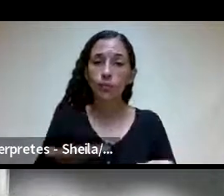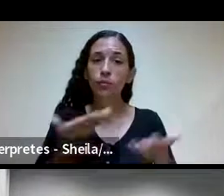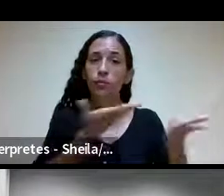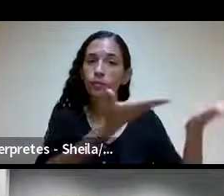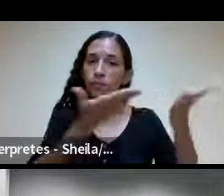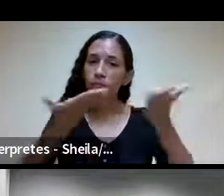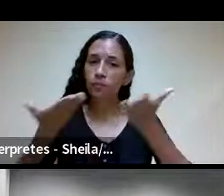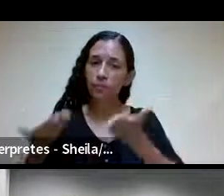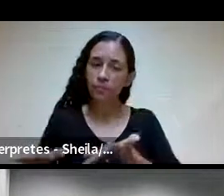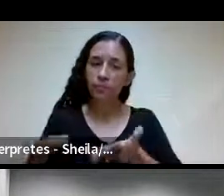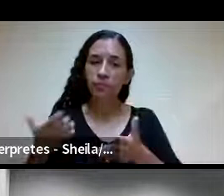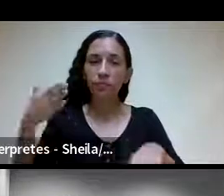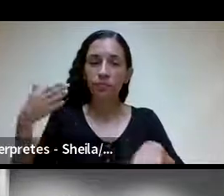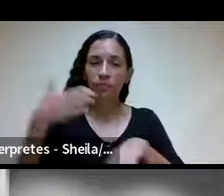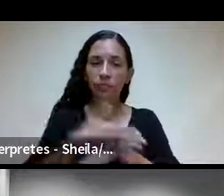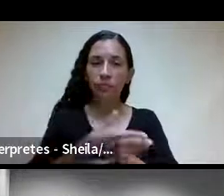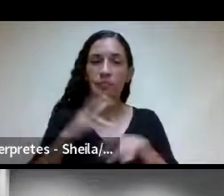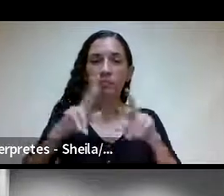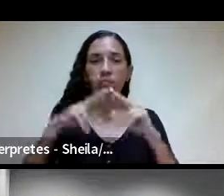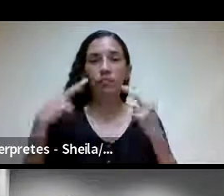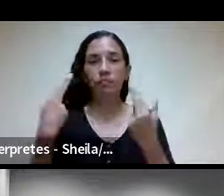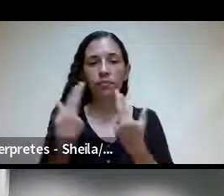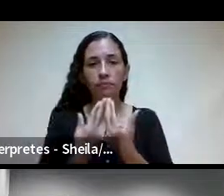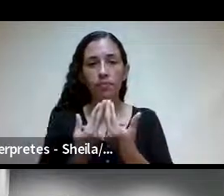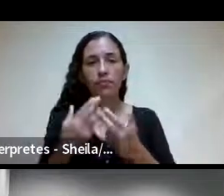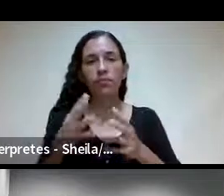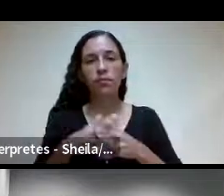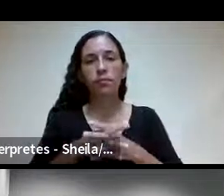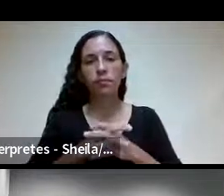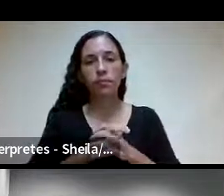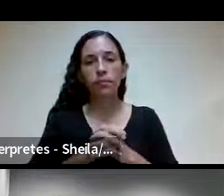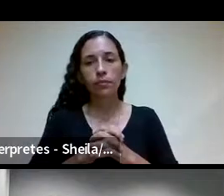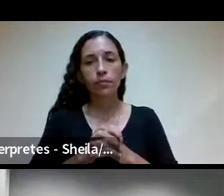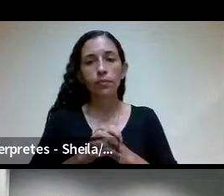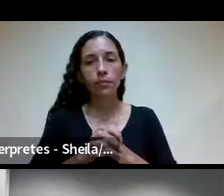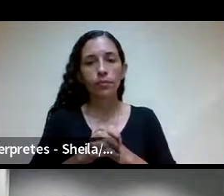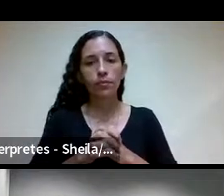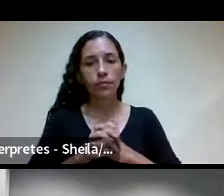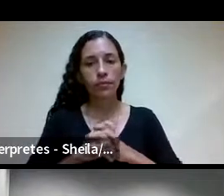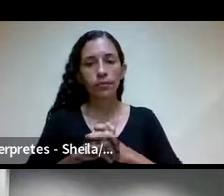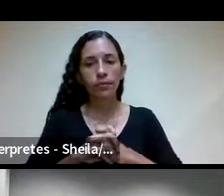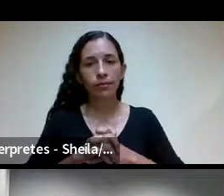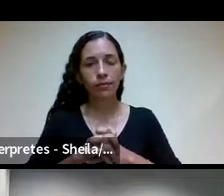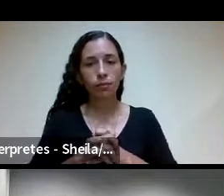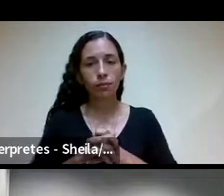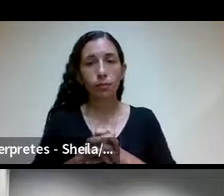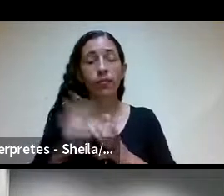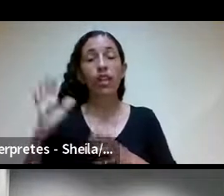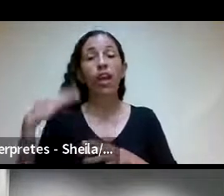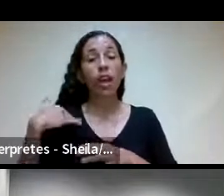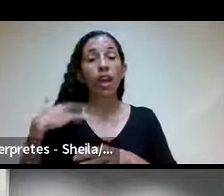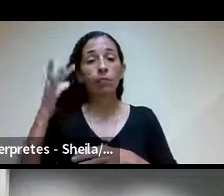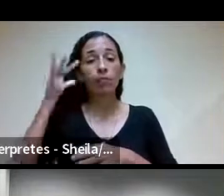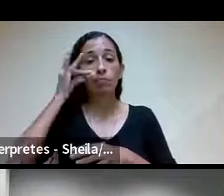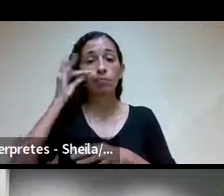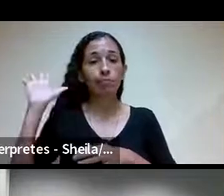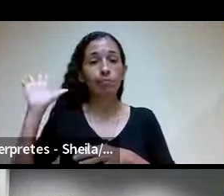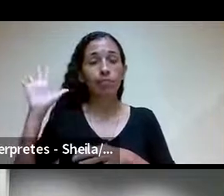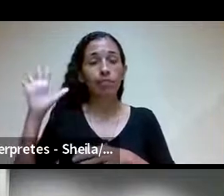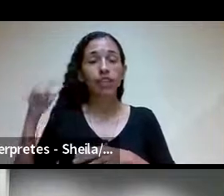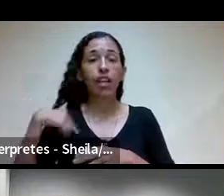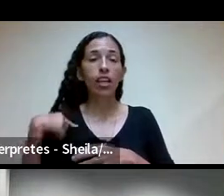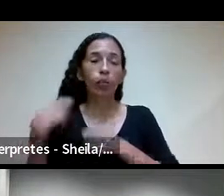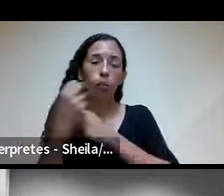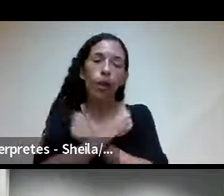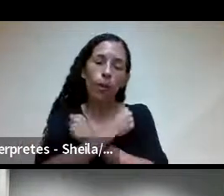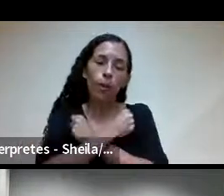doutor Geraldo, doutora Érica, que está de férias, doutor Zé Carlos. Cara, estarei aí, desembargador, até para dar um abraço em todos, já me despedindo,